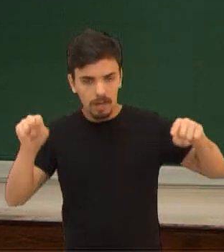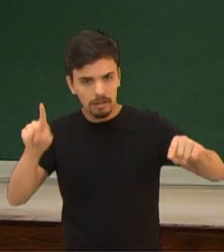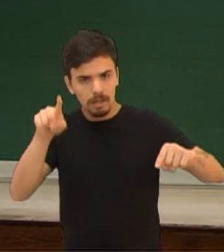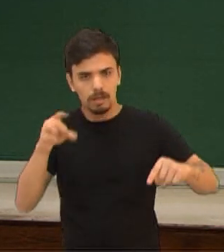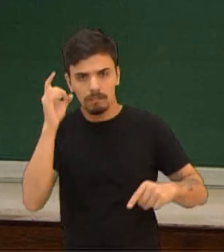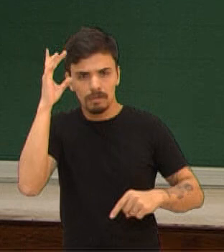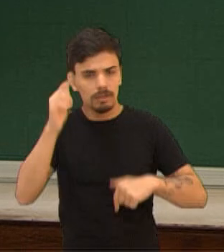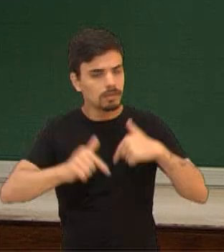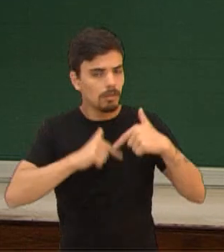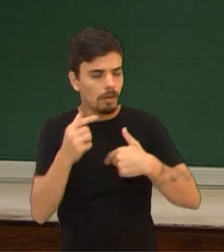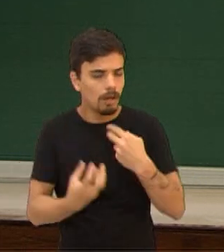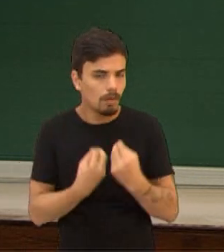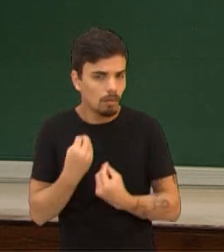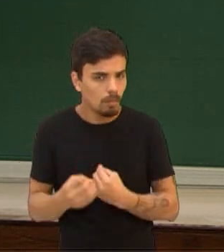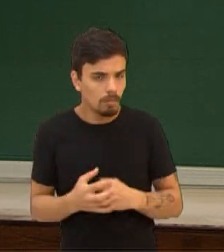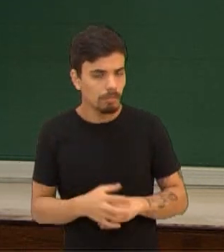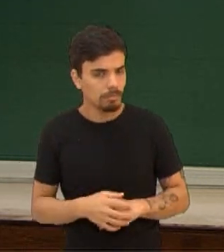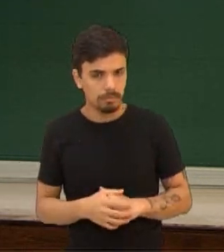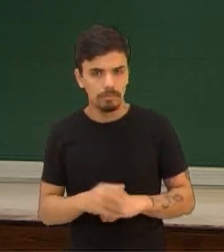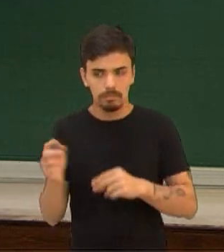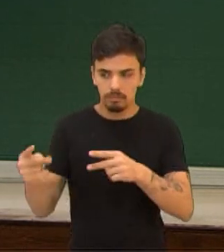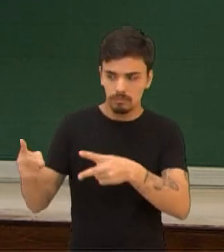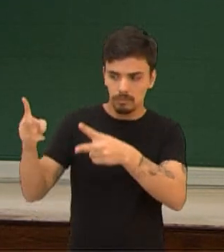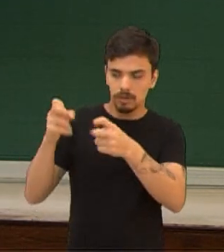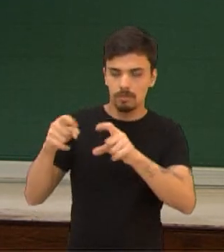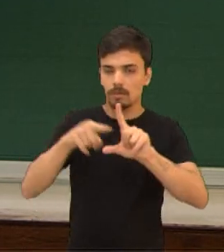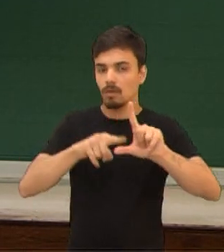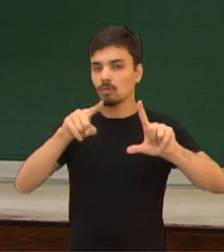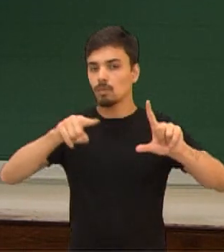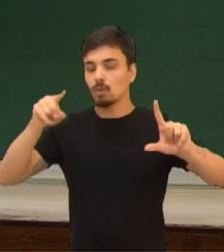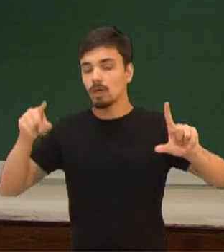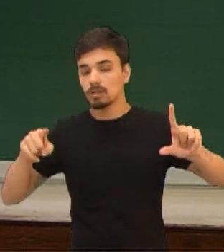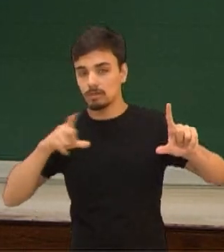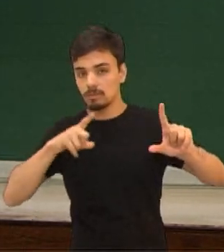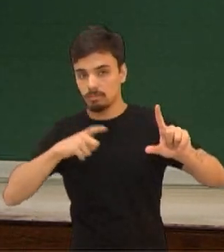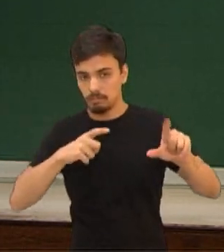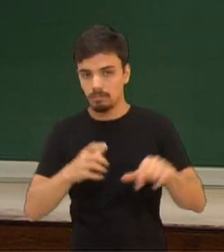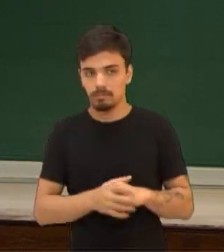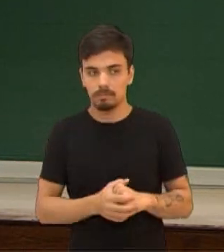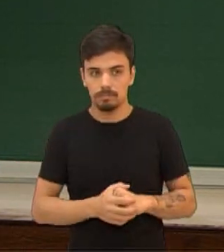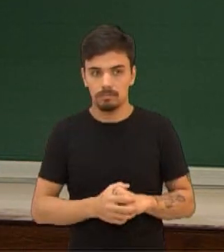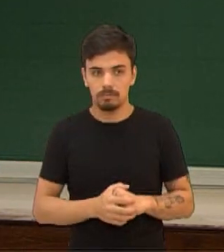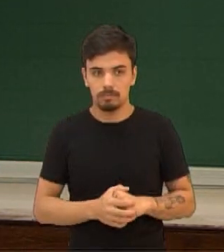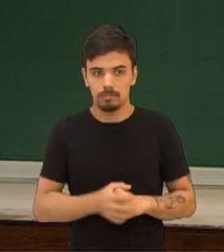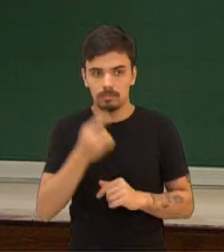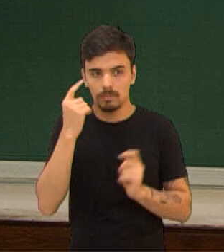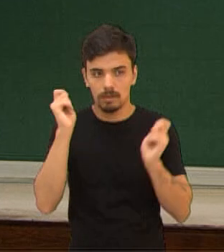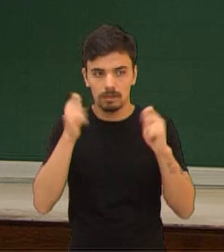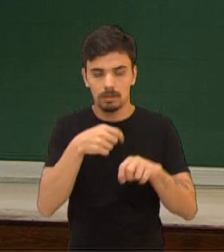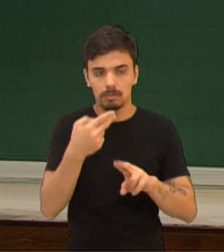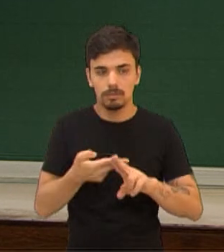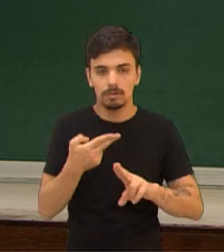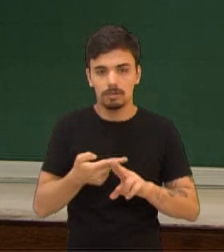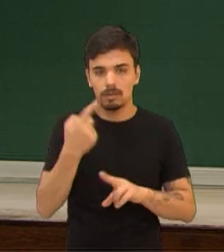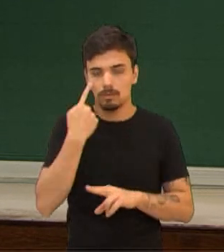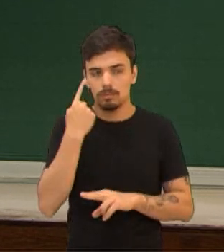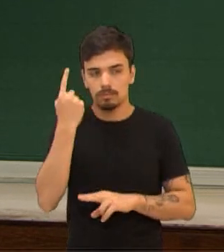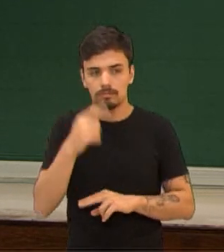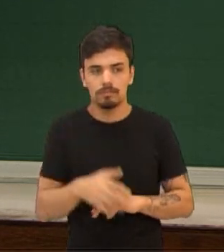fácil trabalhar com elas, né? Observando um gráfico, mas a gente pode resolver essa equação aqui usando o gráfico